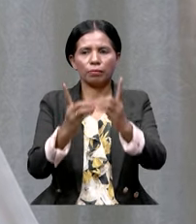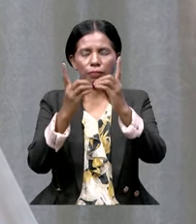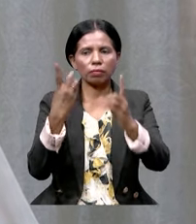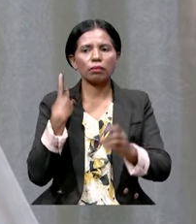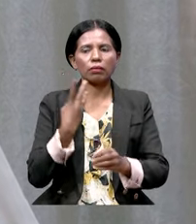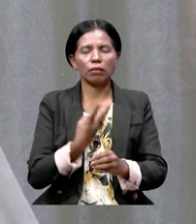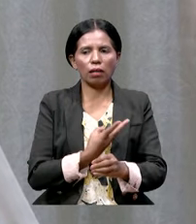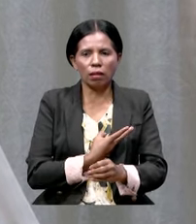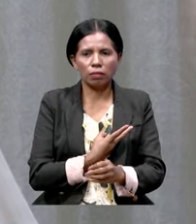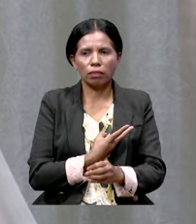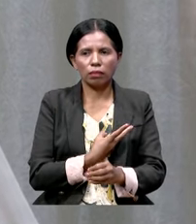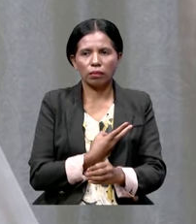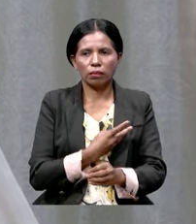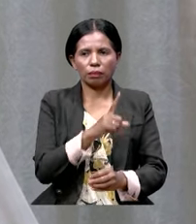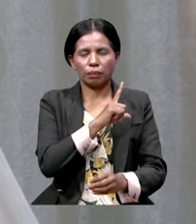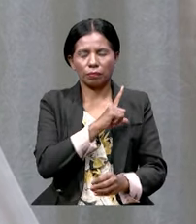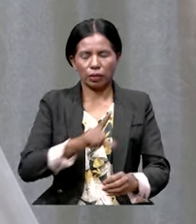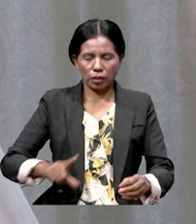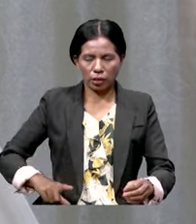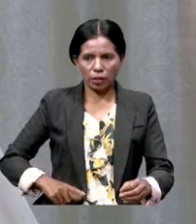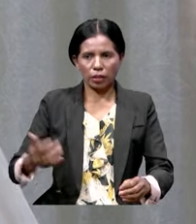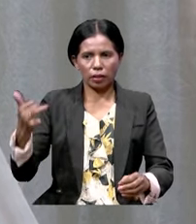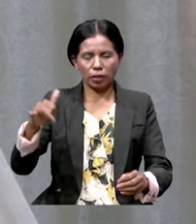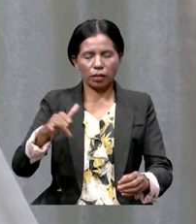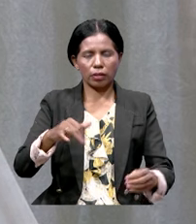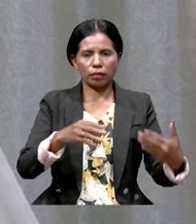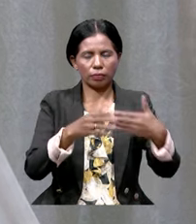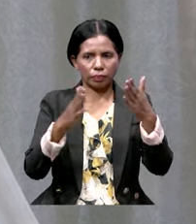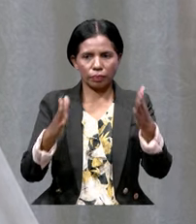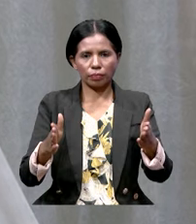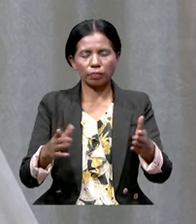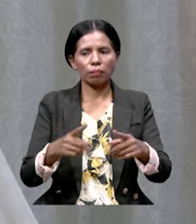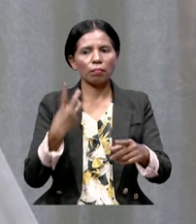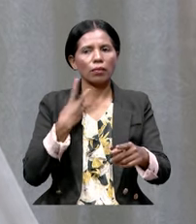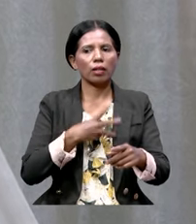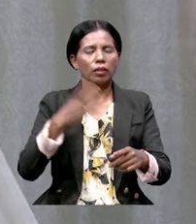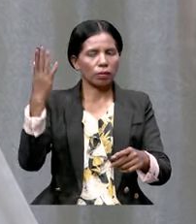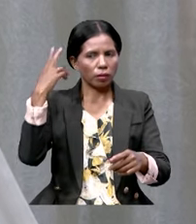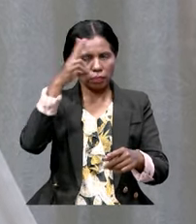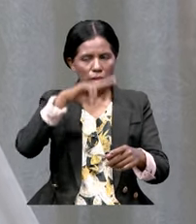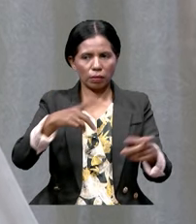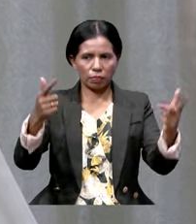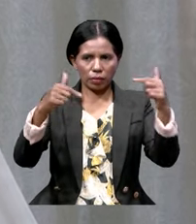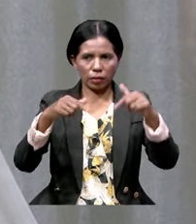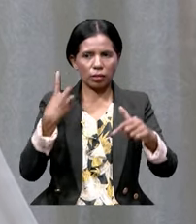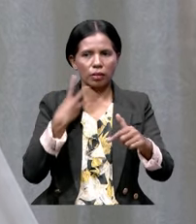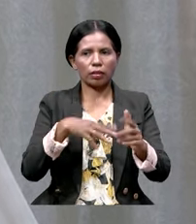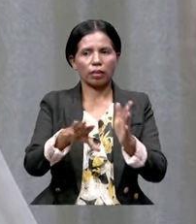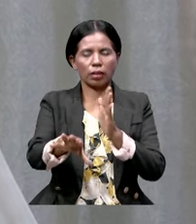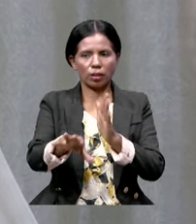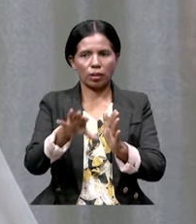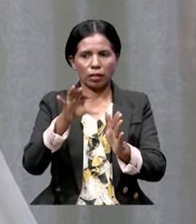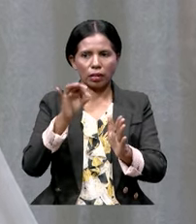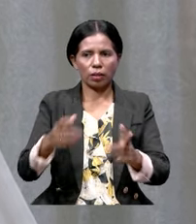tenia liurai se a ho se a meu kuna in sir ne tamo ita ulu ne malai se a toma ne ita hetan ona